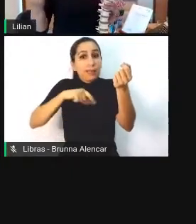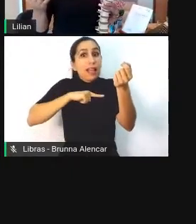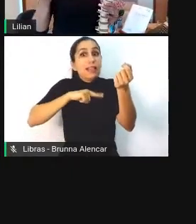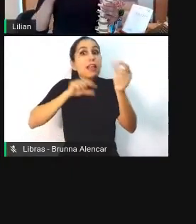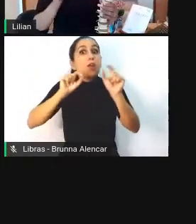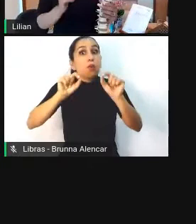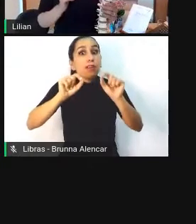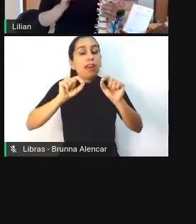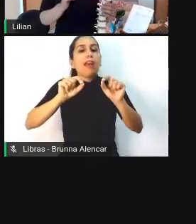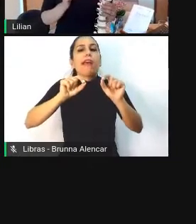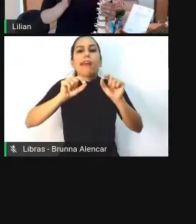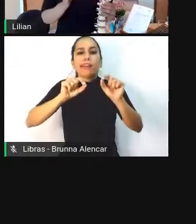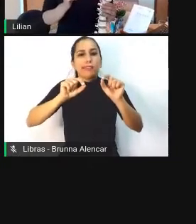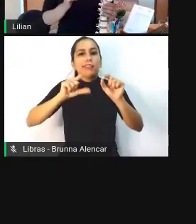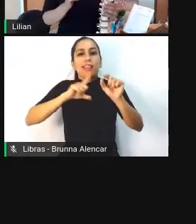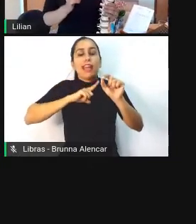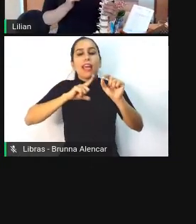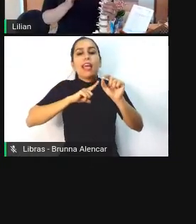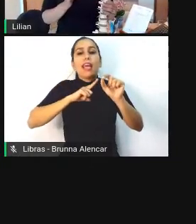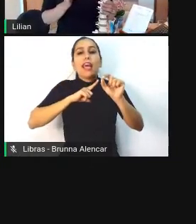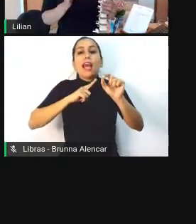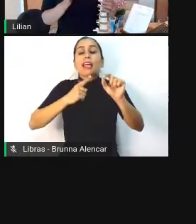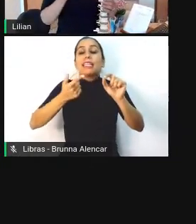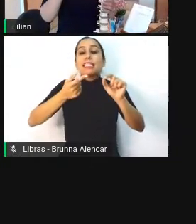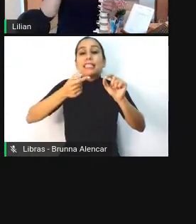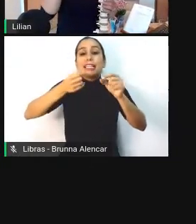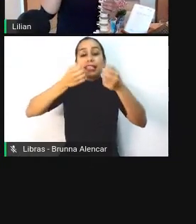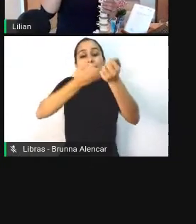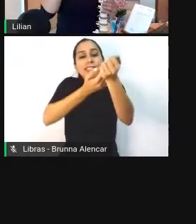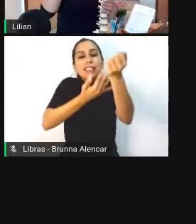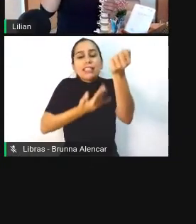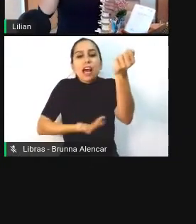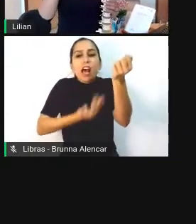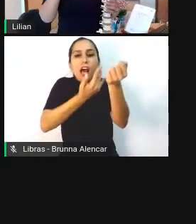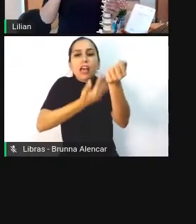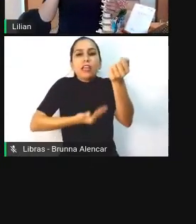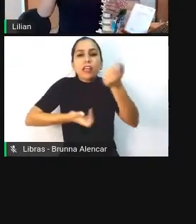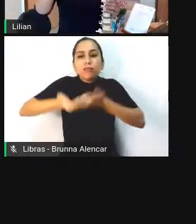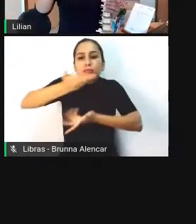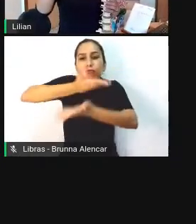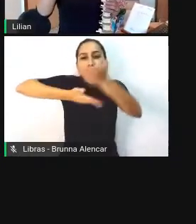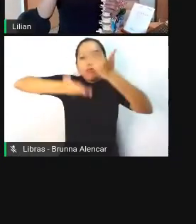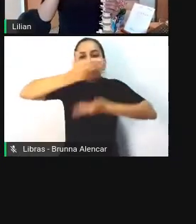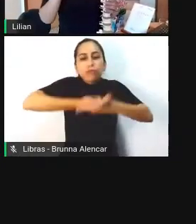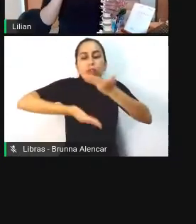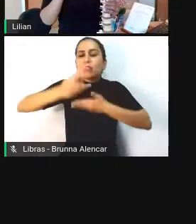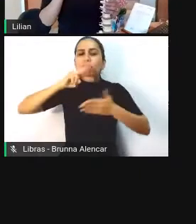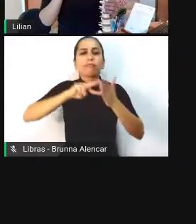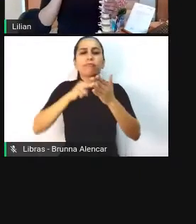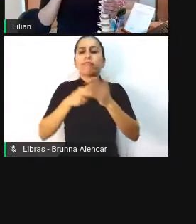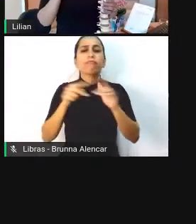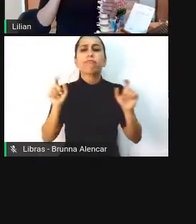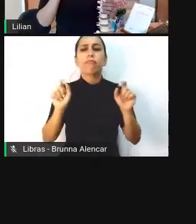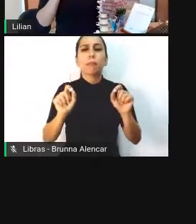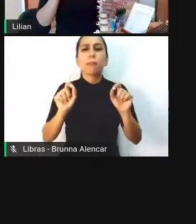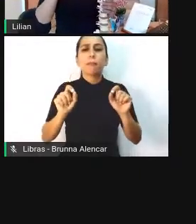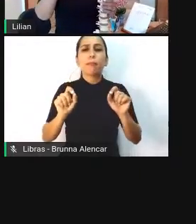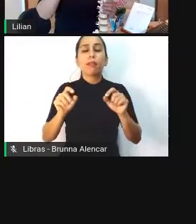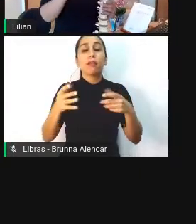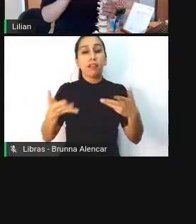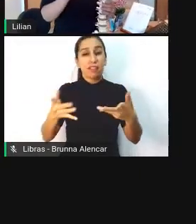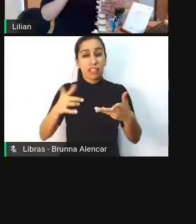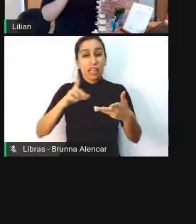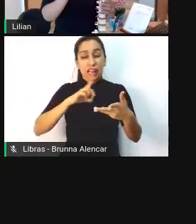sistema indireto da nutrição. Isso significa o quê? Que quanto mais pressão eu tenho no